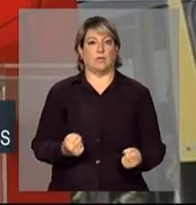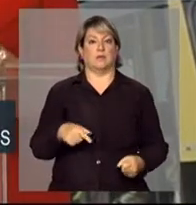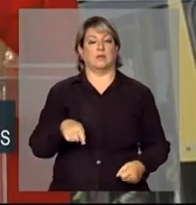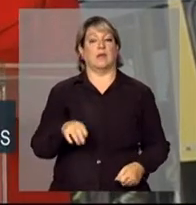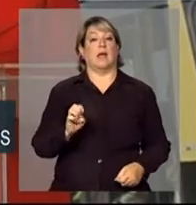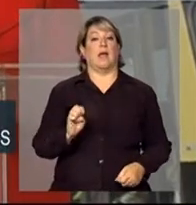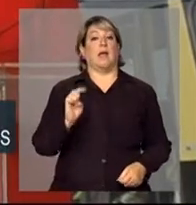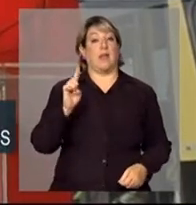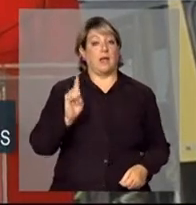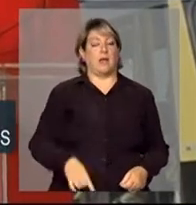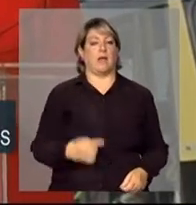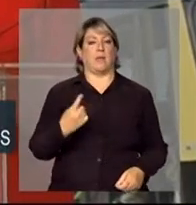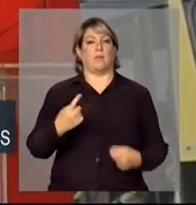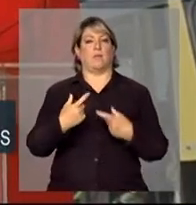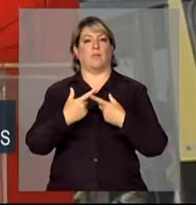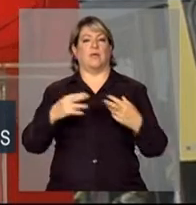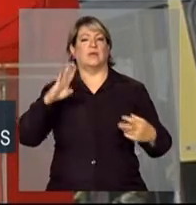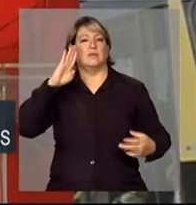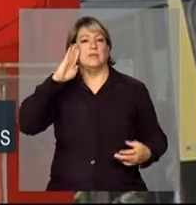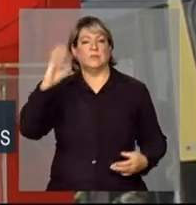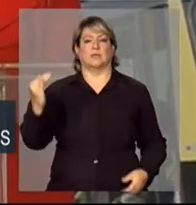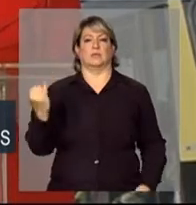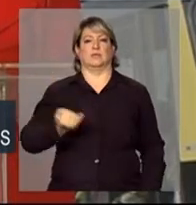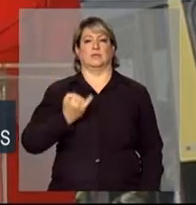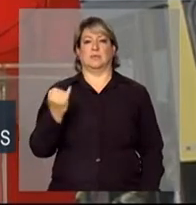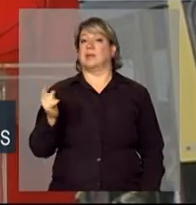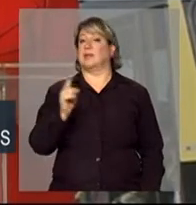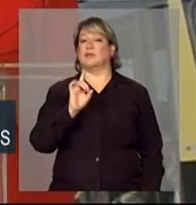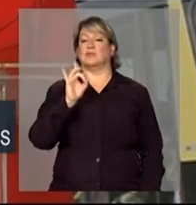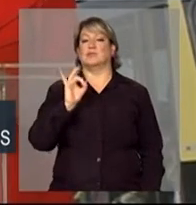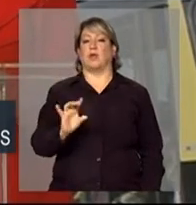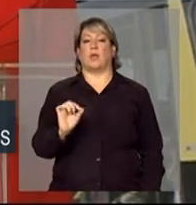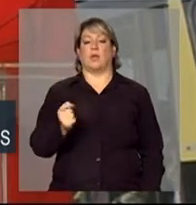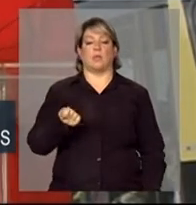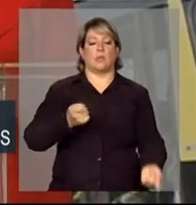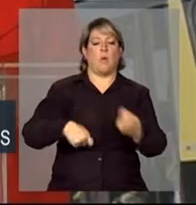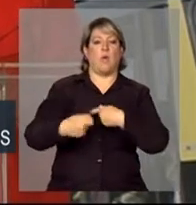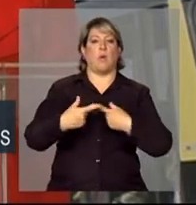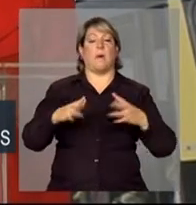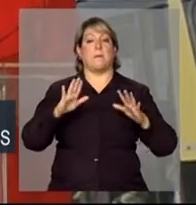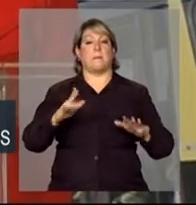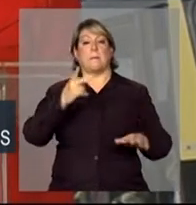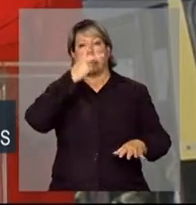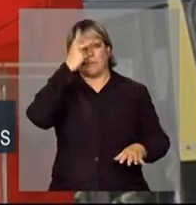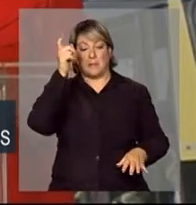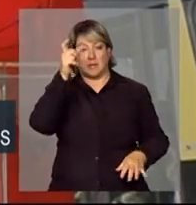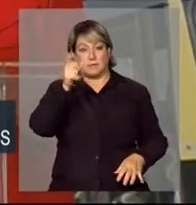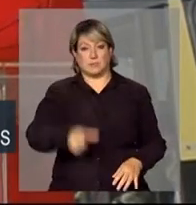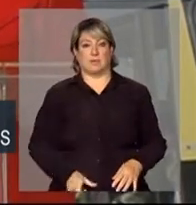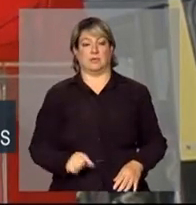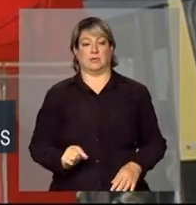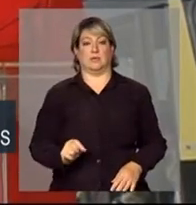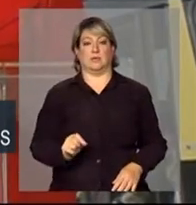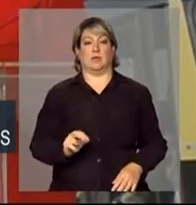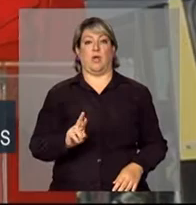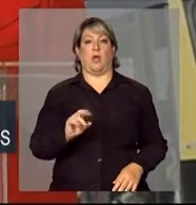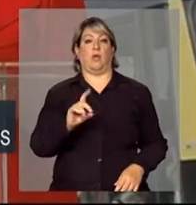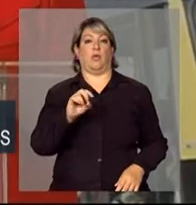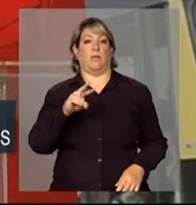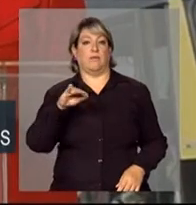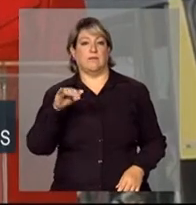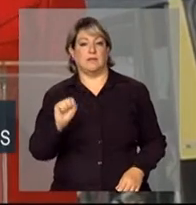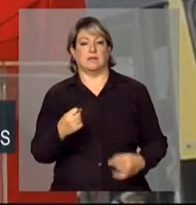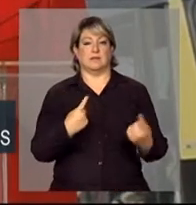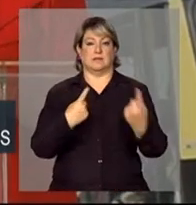algo fundamental, não só para os negócios, mas para as pessoas. Rodovias,